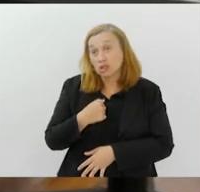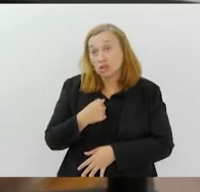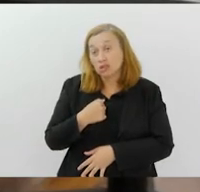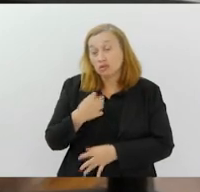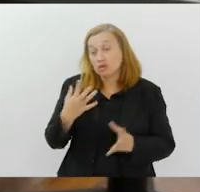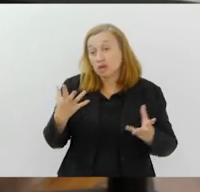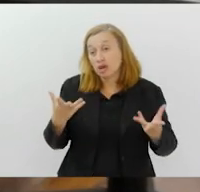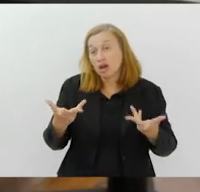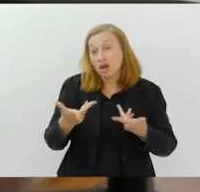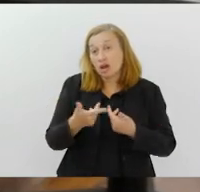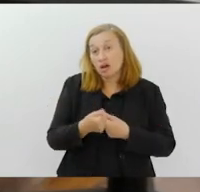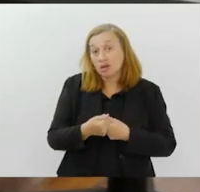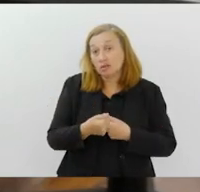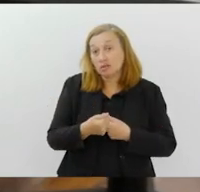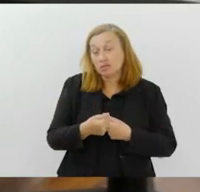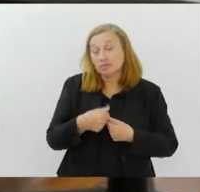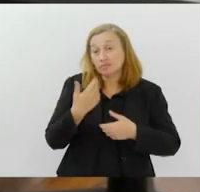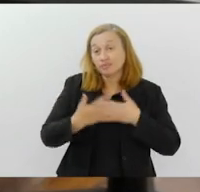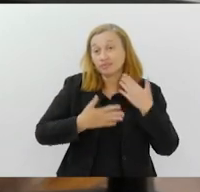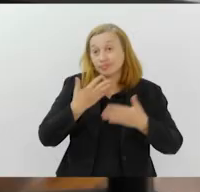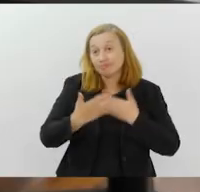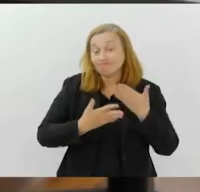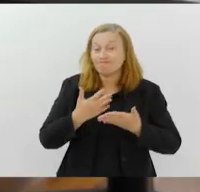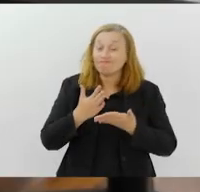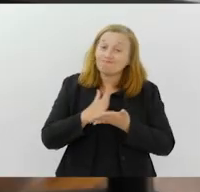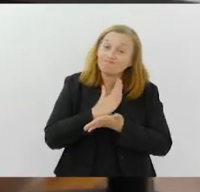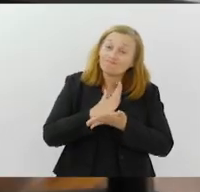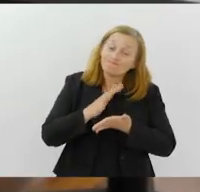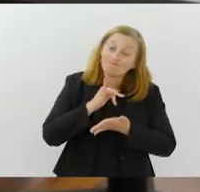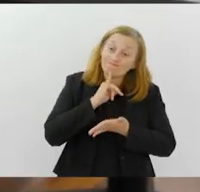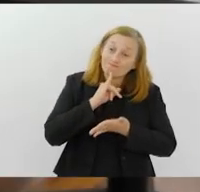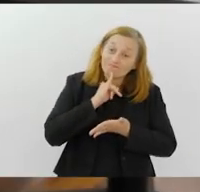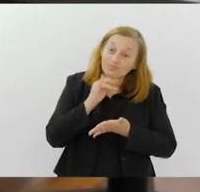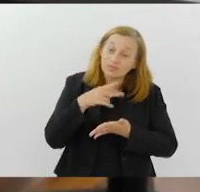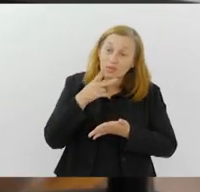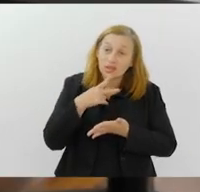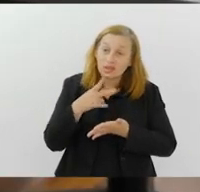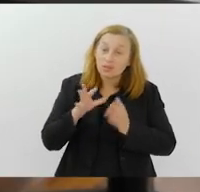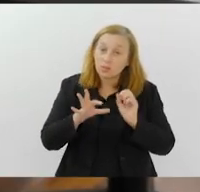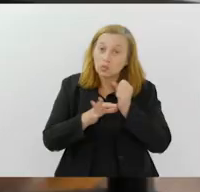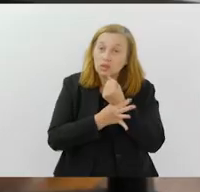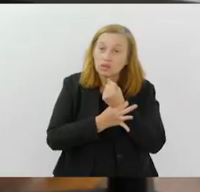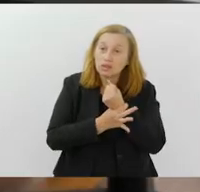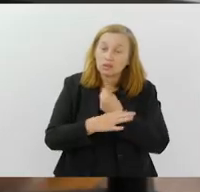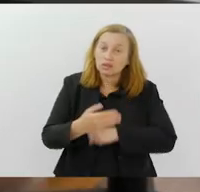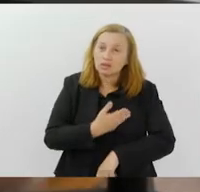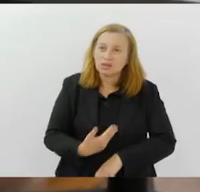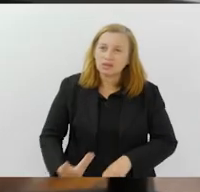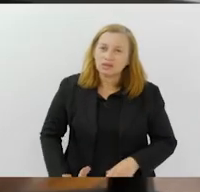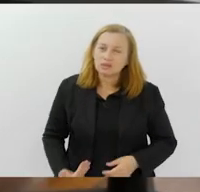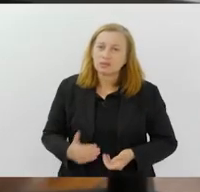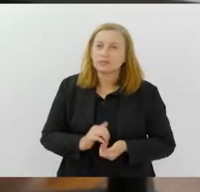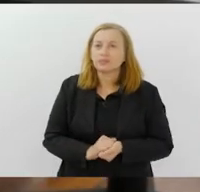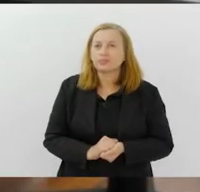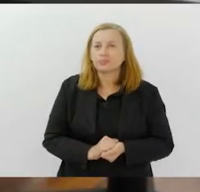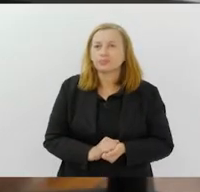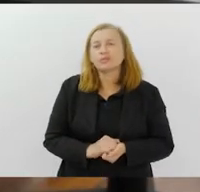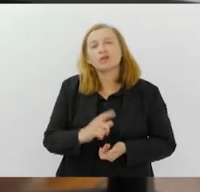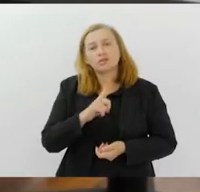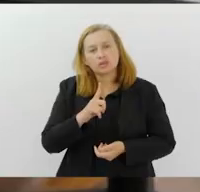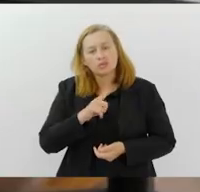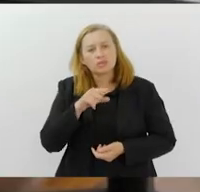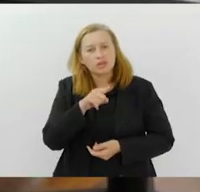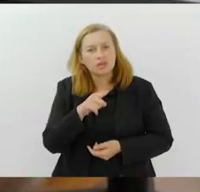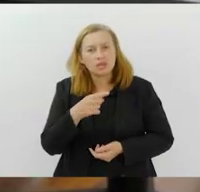Maravilhado entusiasmado e até um pouco frustrado quando se fala de segurança pública e e nós temos aí